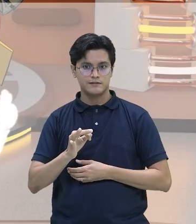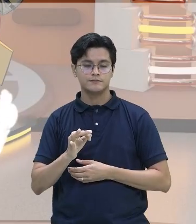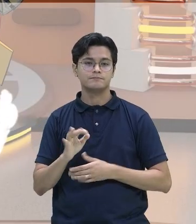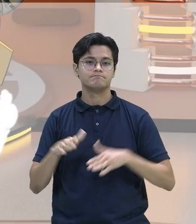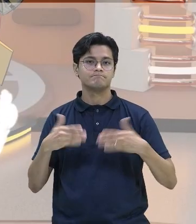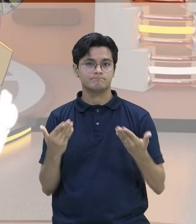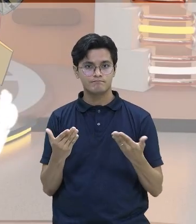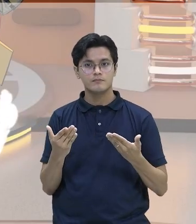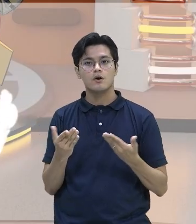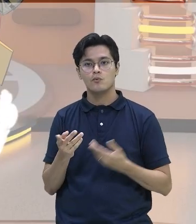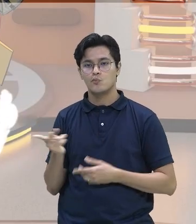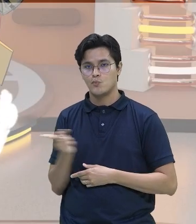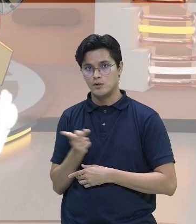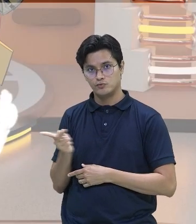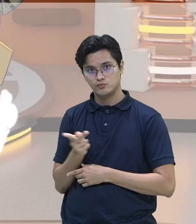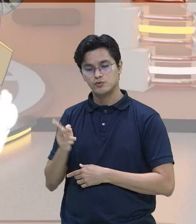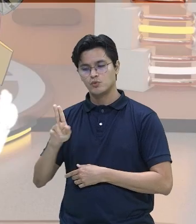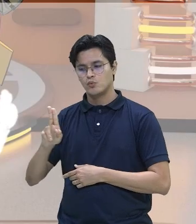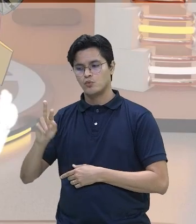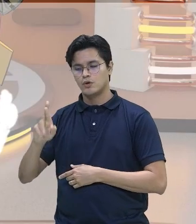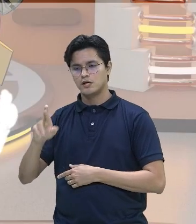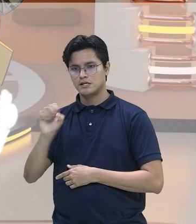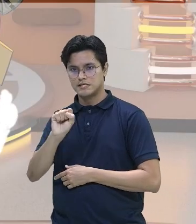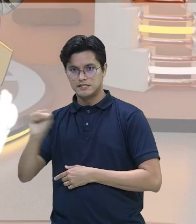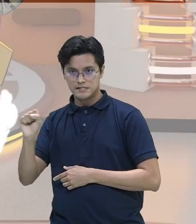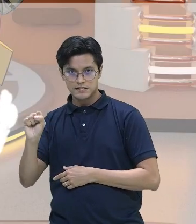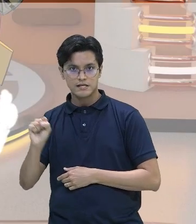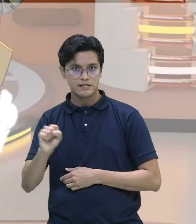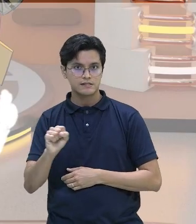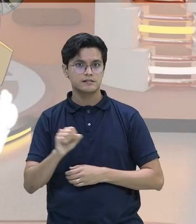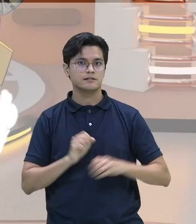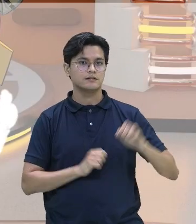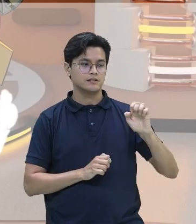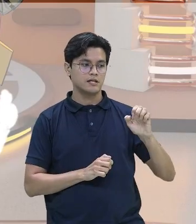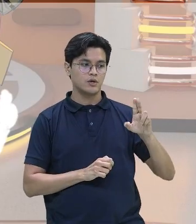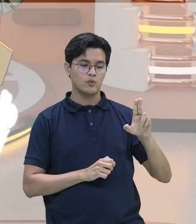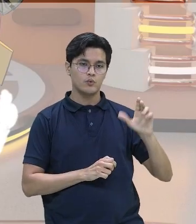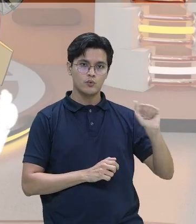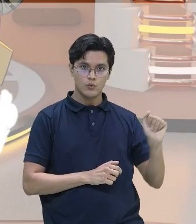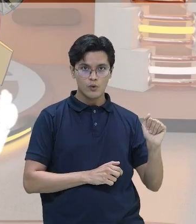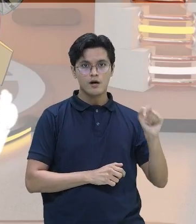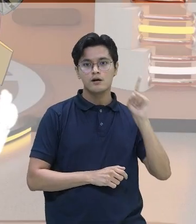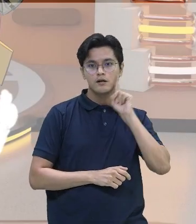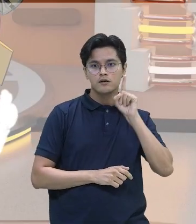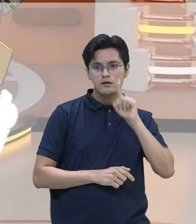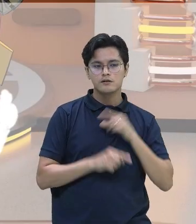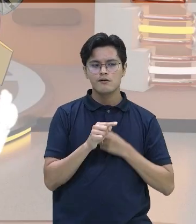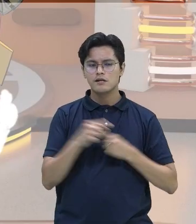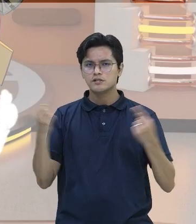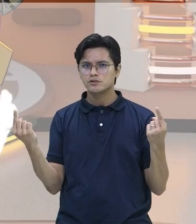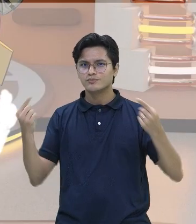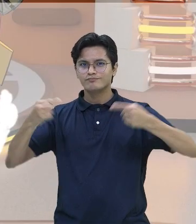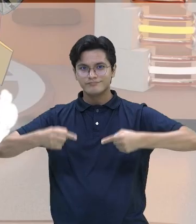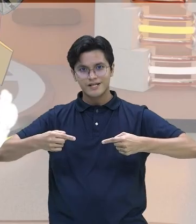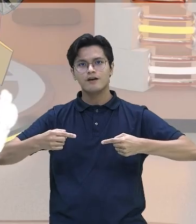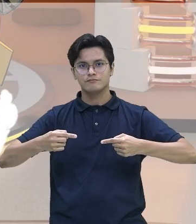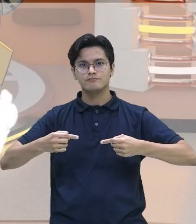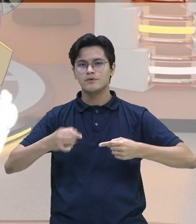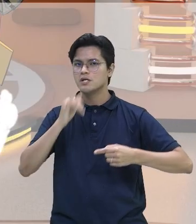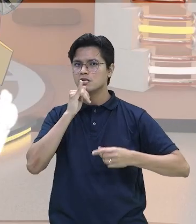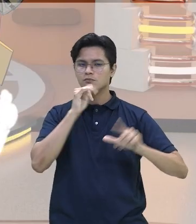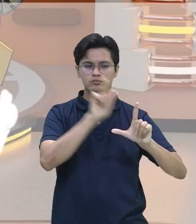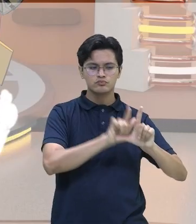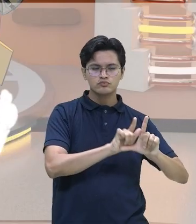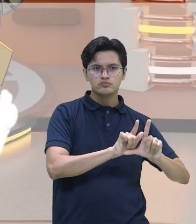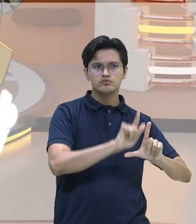eles ficavam ali nessa disputa, né? Para ver quem conquistava primeiro o espaço. Eu tenho aqui 2 foguetes que estão aqui